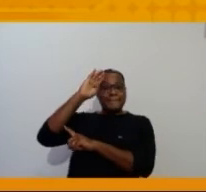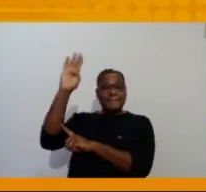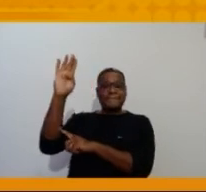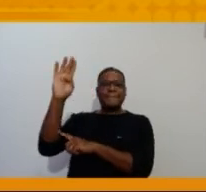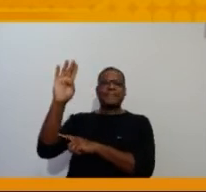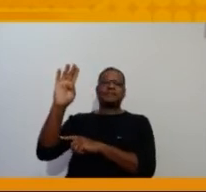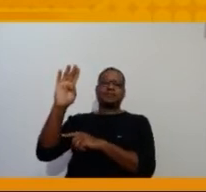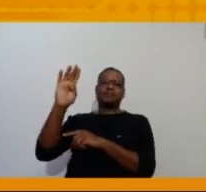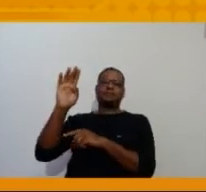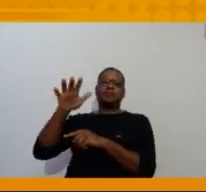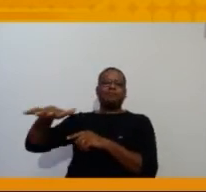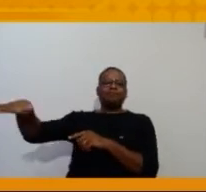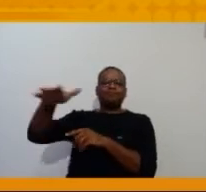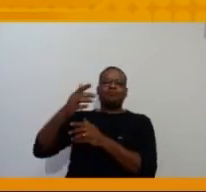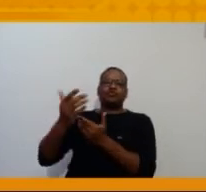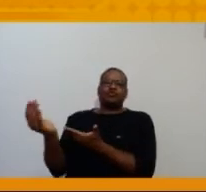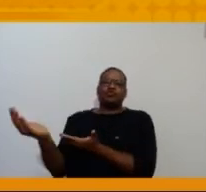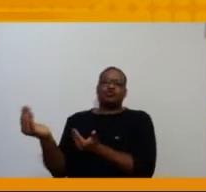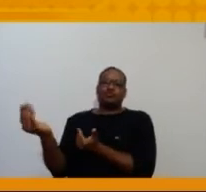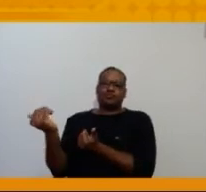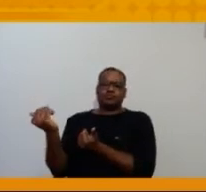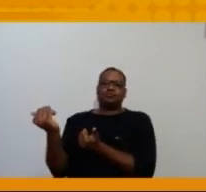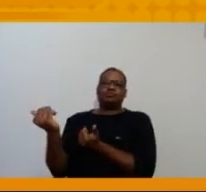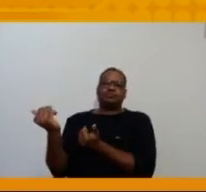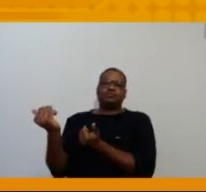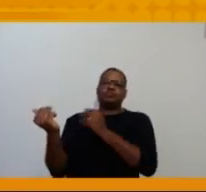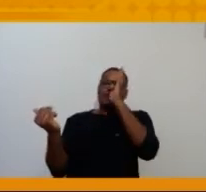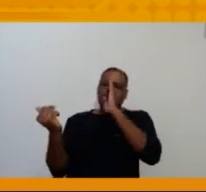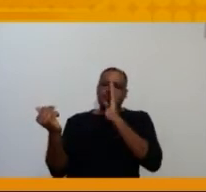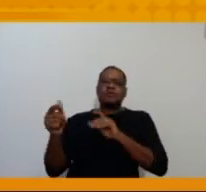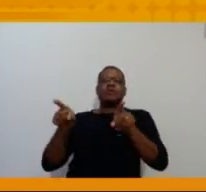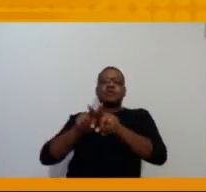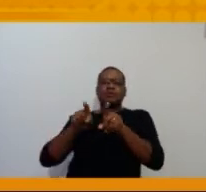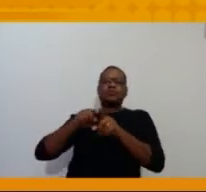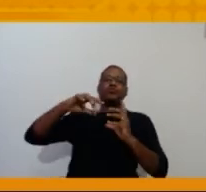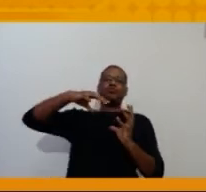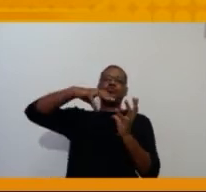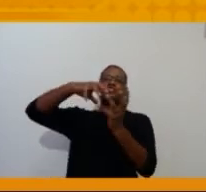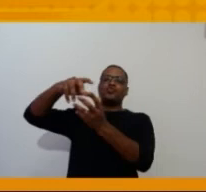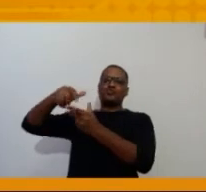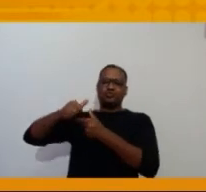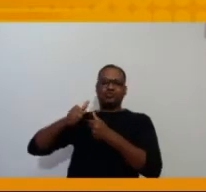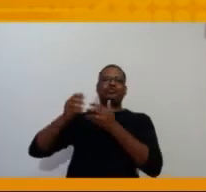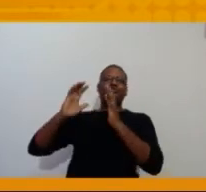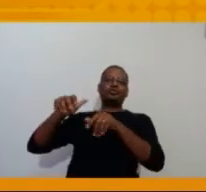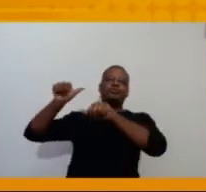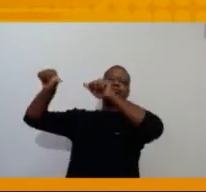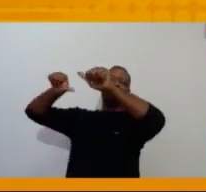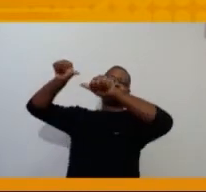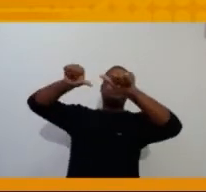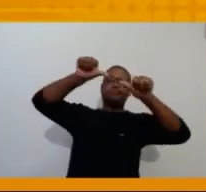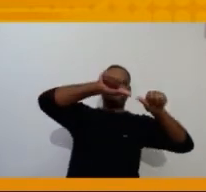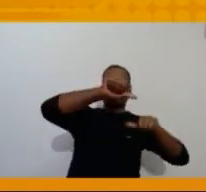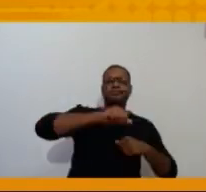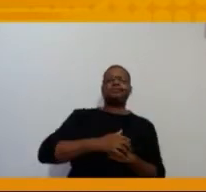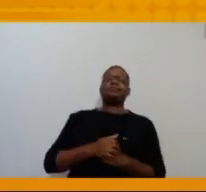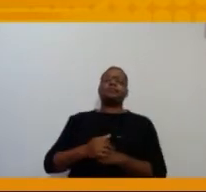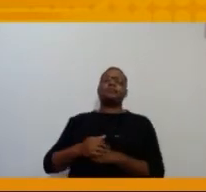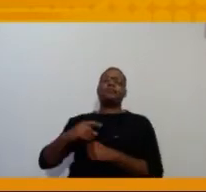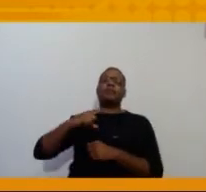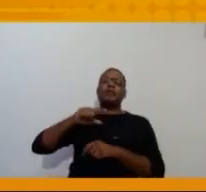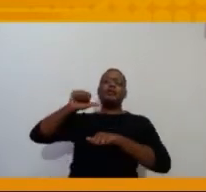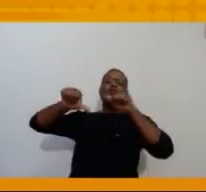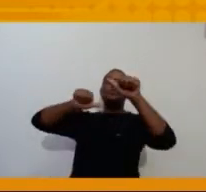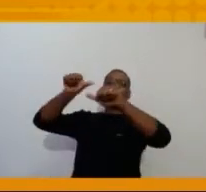Brasil, eu diria talvez no mundo. Ela vem sofrendo muitas mudanças no mundo todo. Há mudanças em